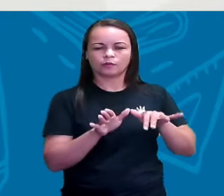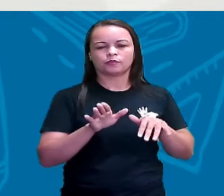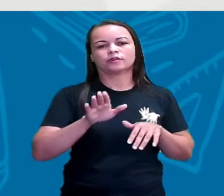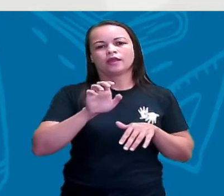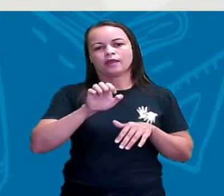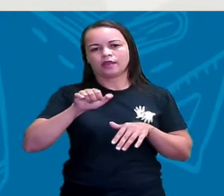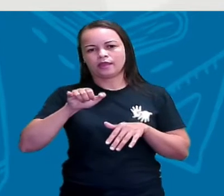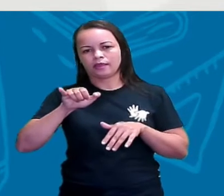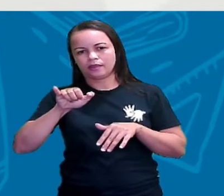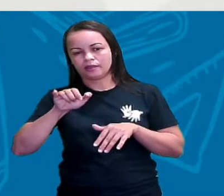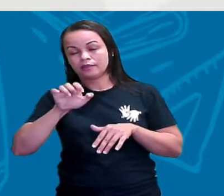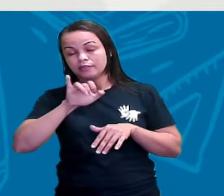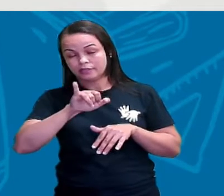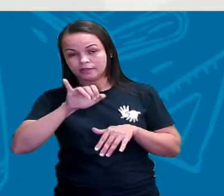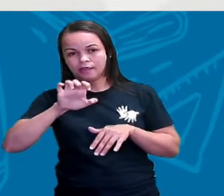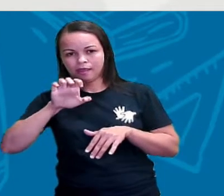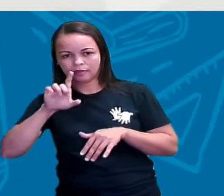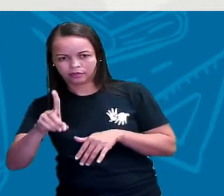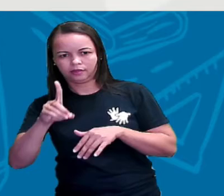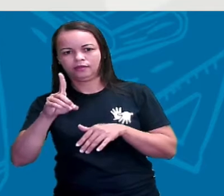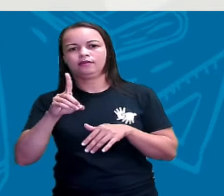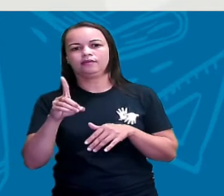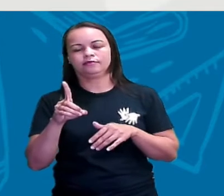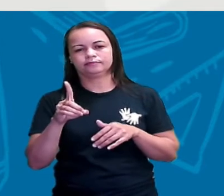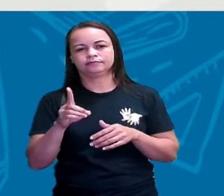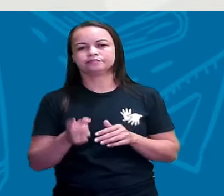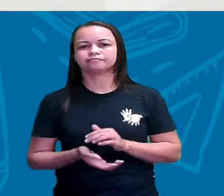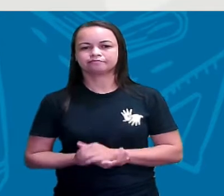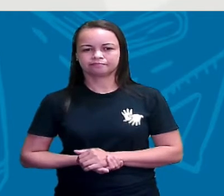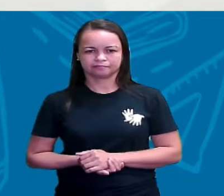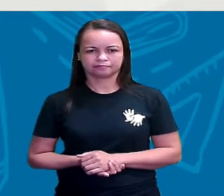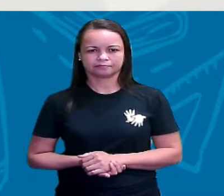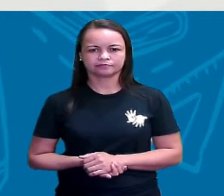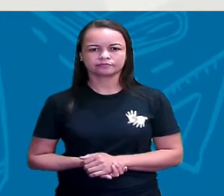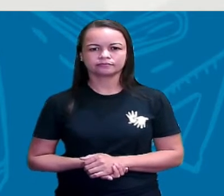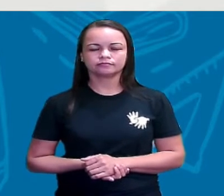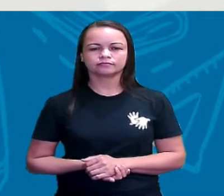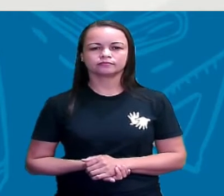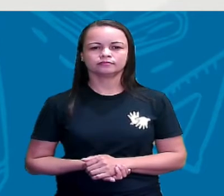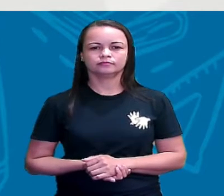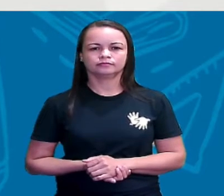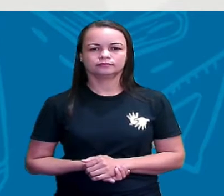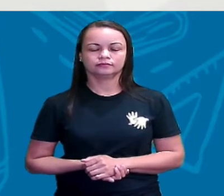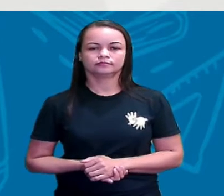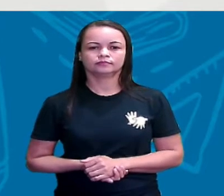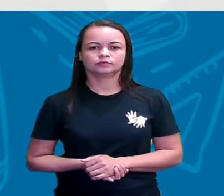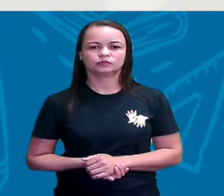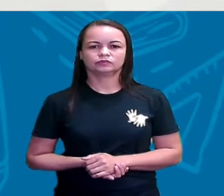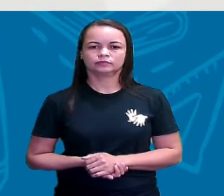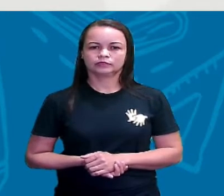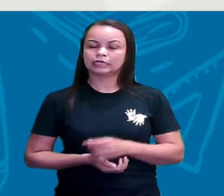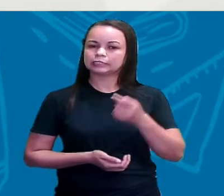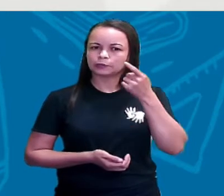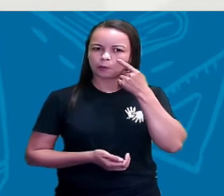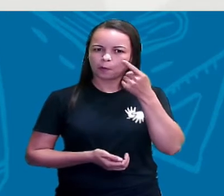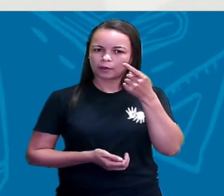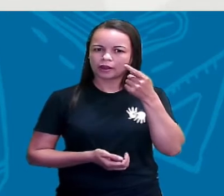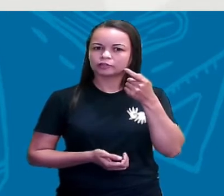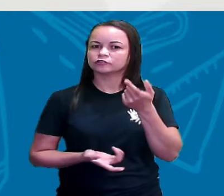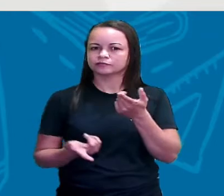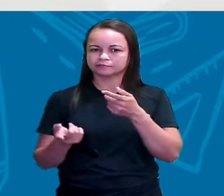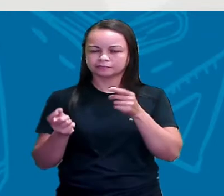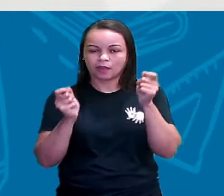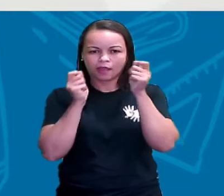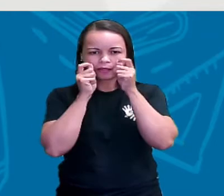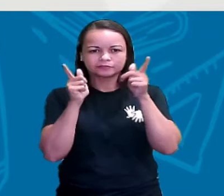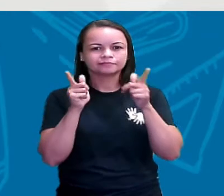que antes vier com uma consoante, tira-se o Y e coloca IED. Se liga na regra.